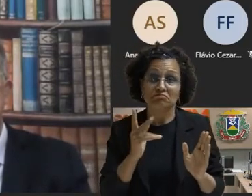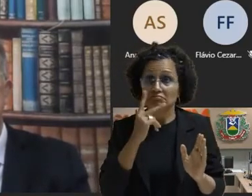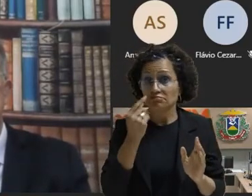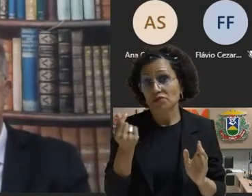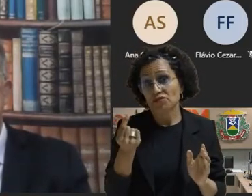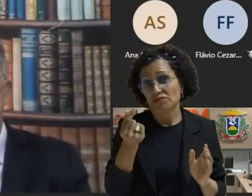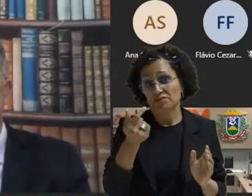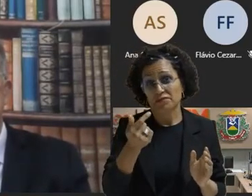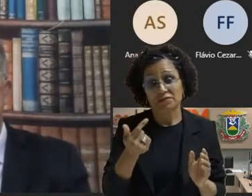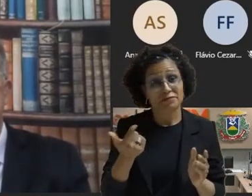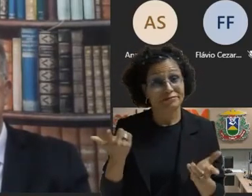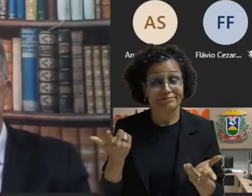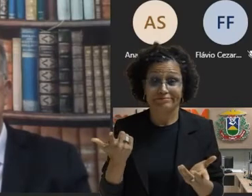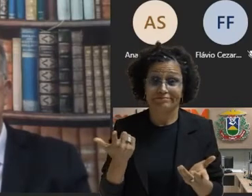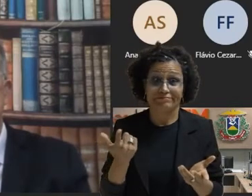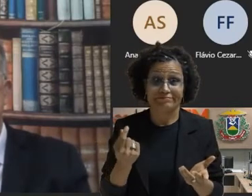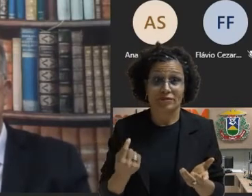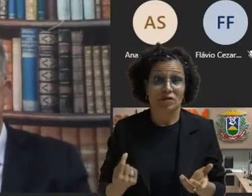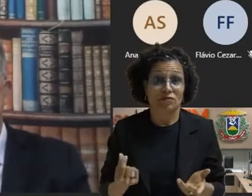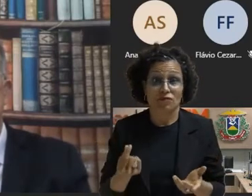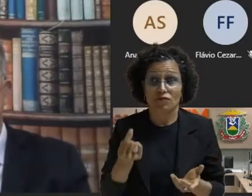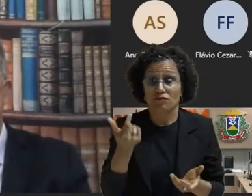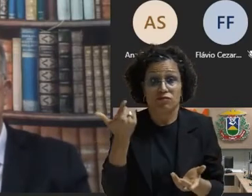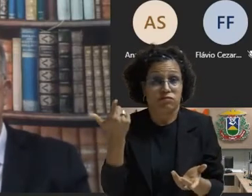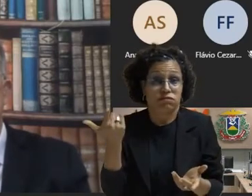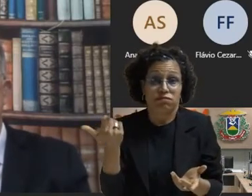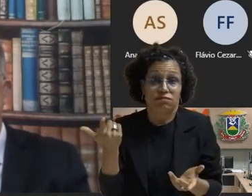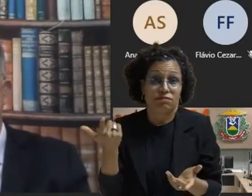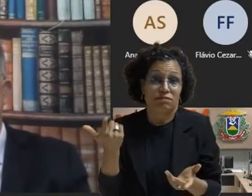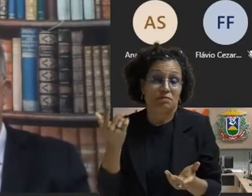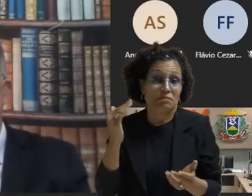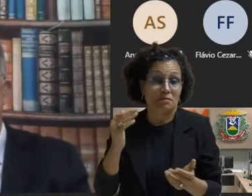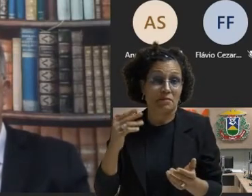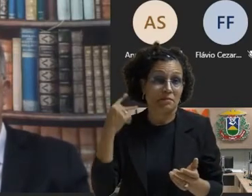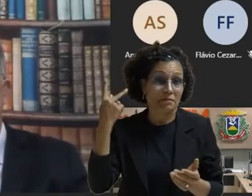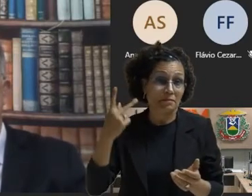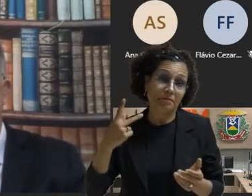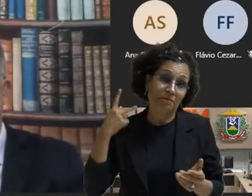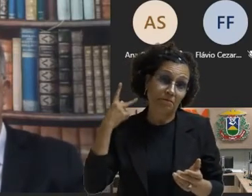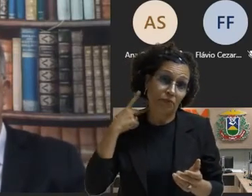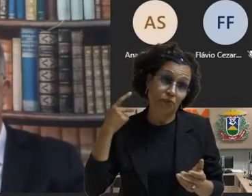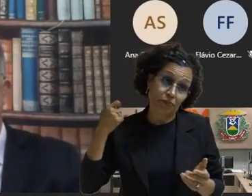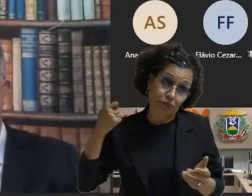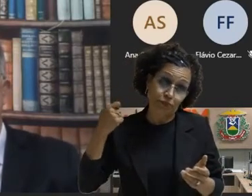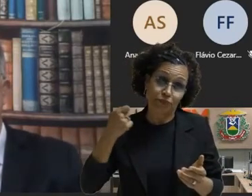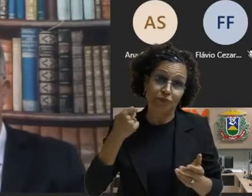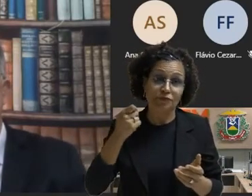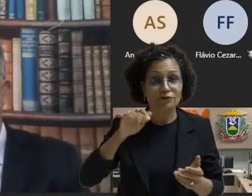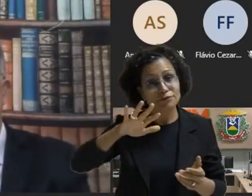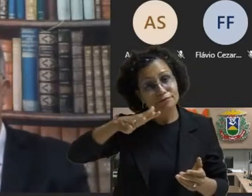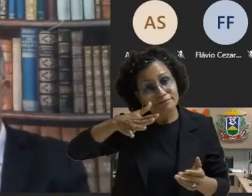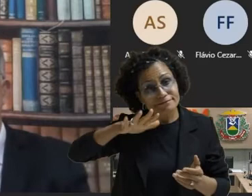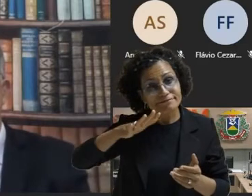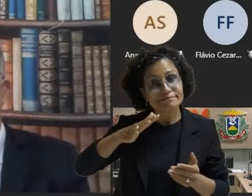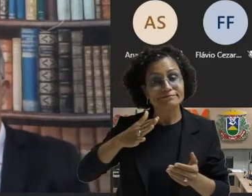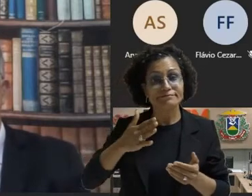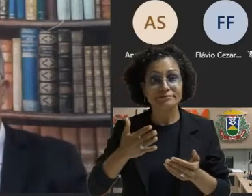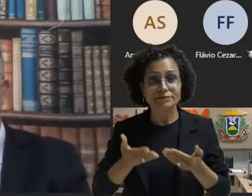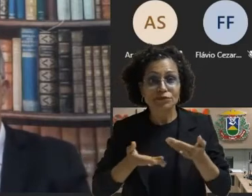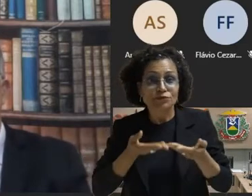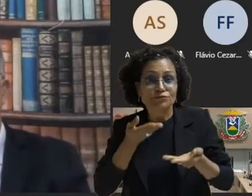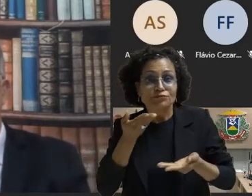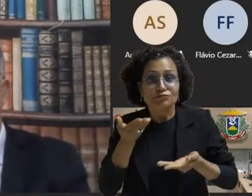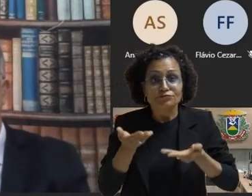eu acho que a solução do promotor foi a mais razoável mesmo, dependendo do valor. A União